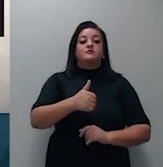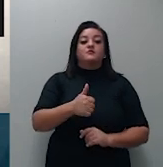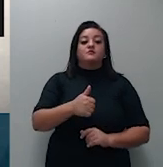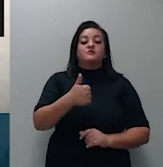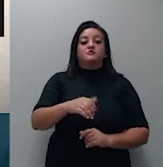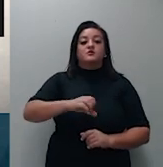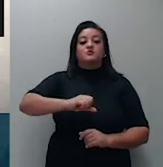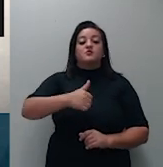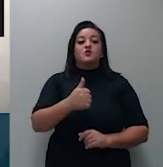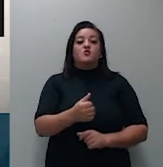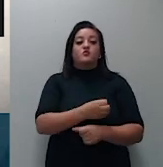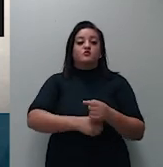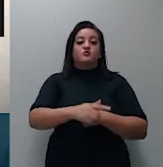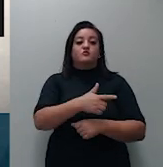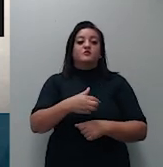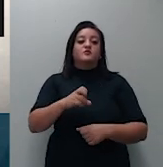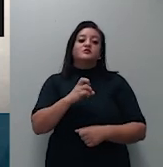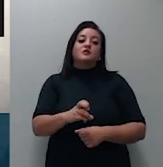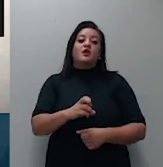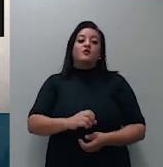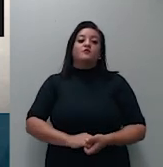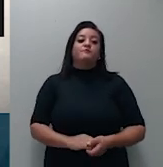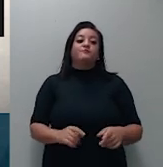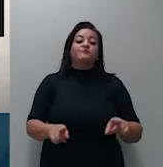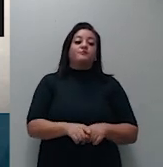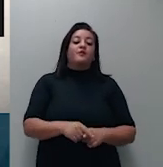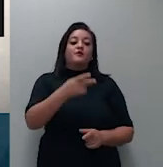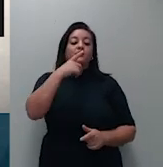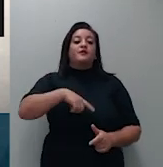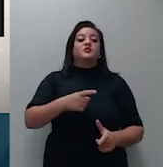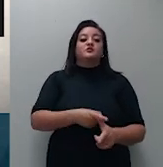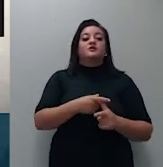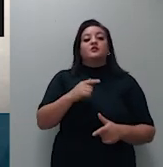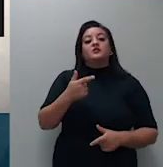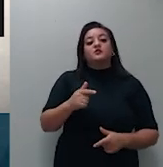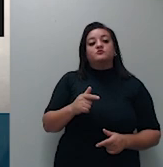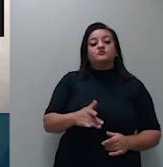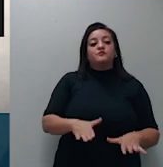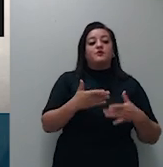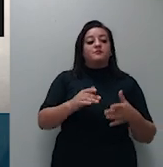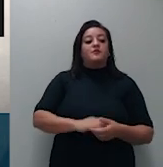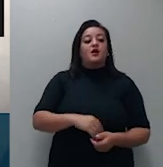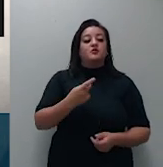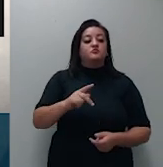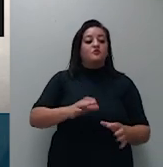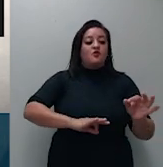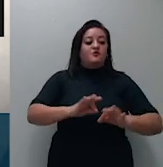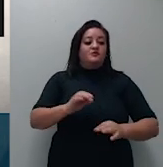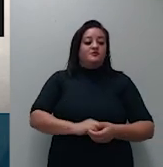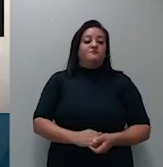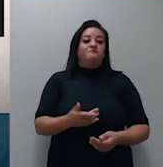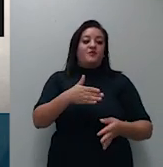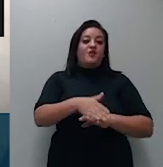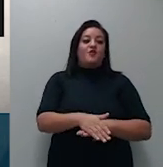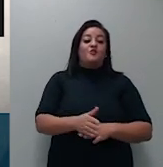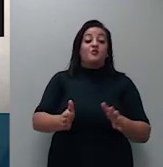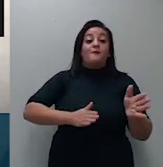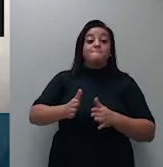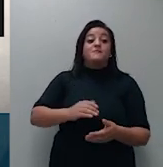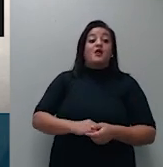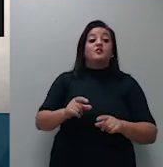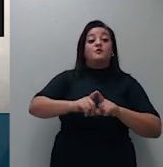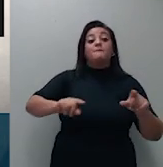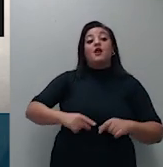Lei 1171 de 2005 o credor que não tiver promovido sua habilitação dentro do